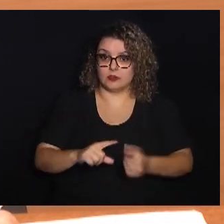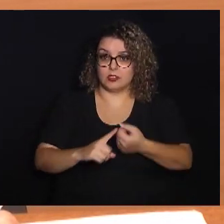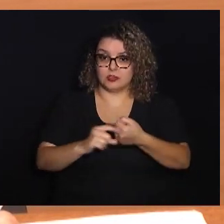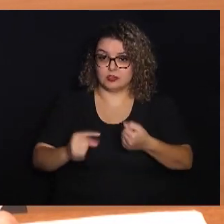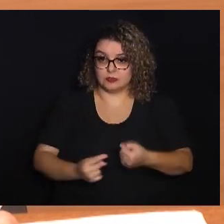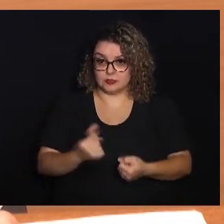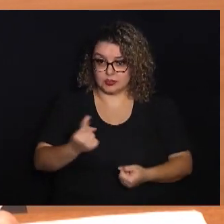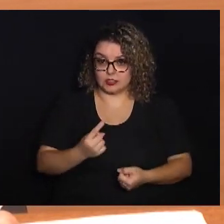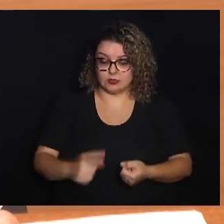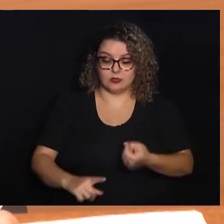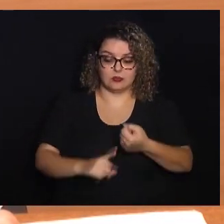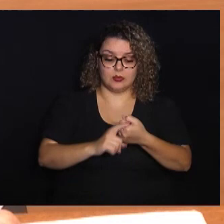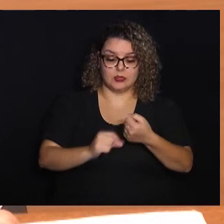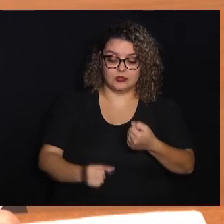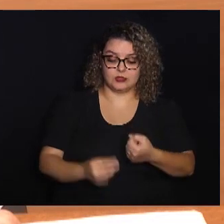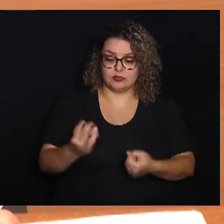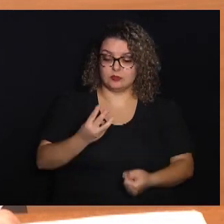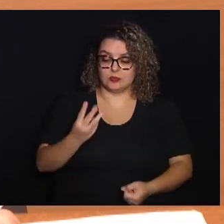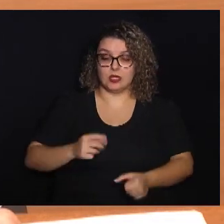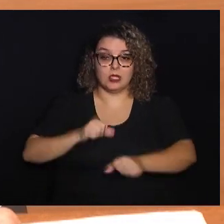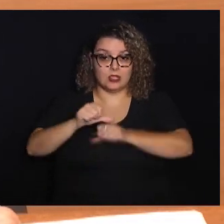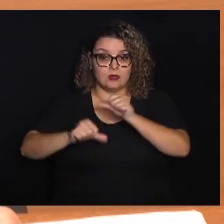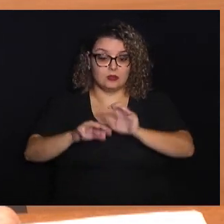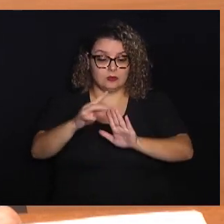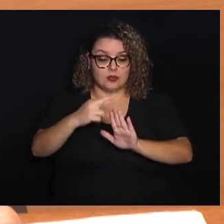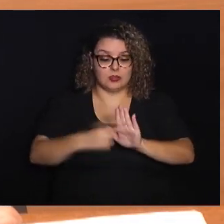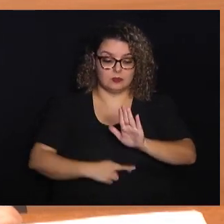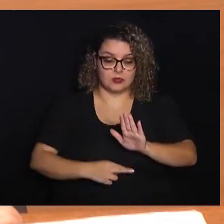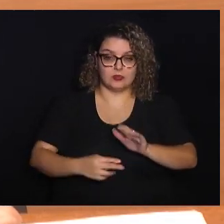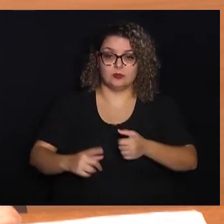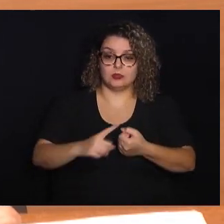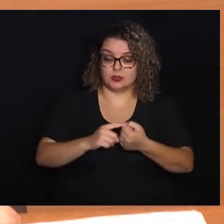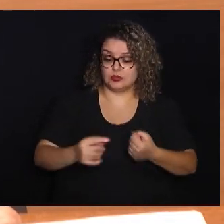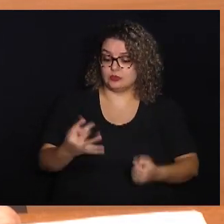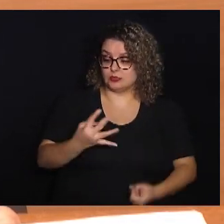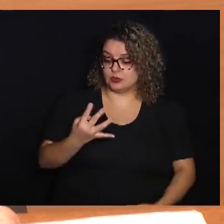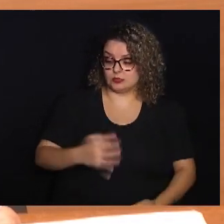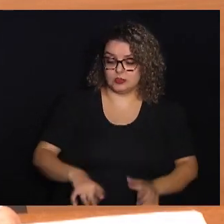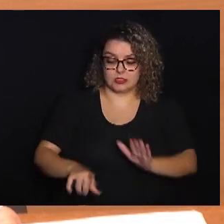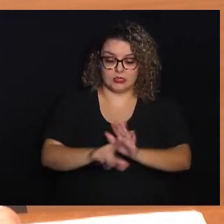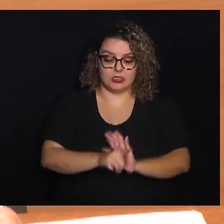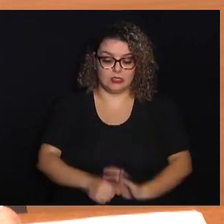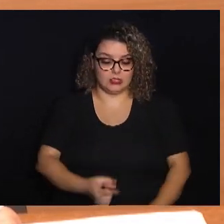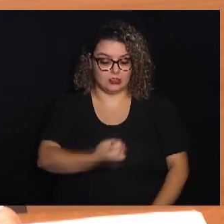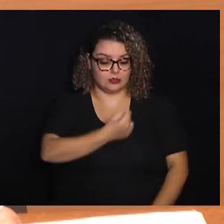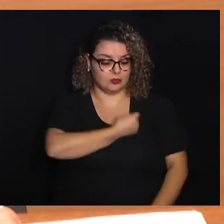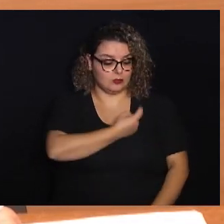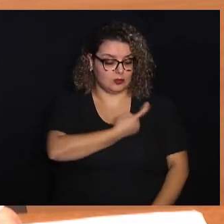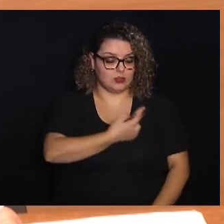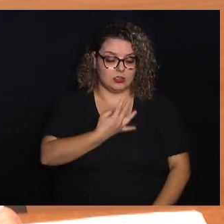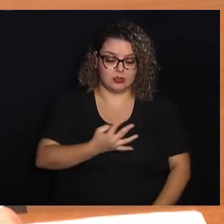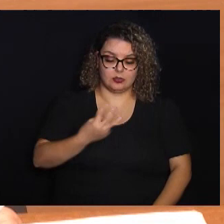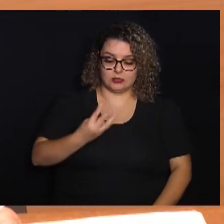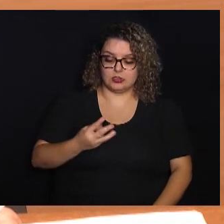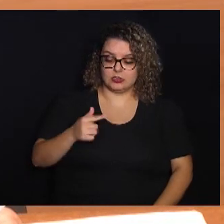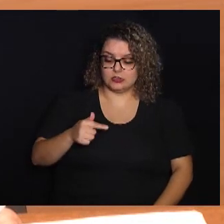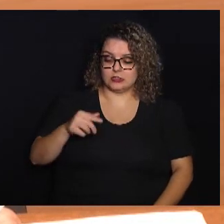primeo e o artigo Tero e Altera a redação do artigo 4 da lei número